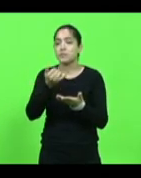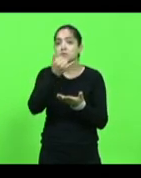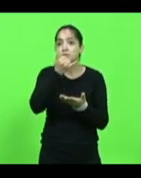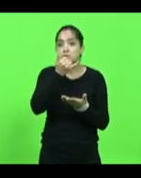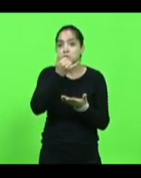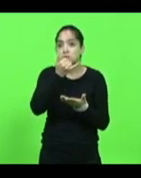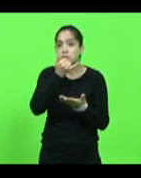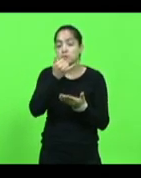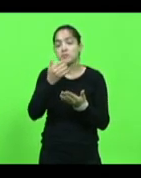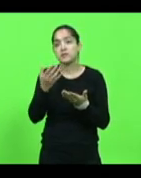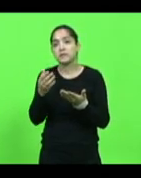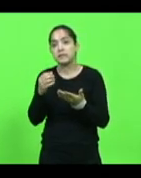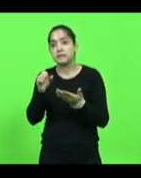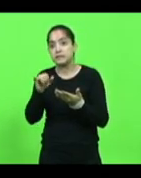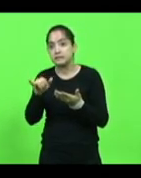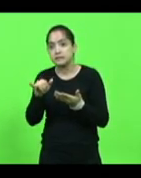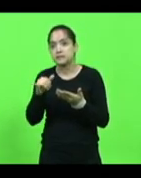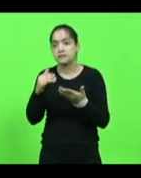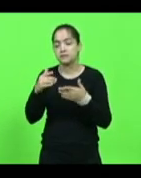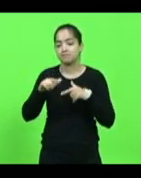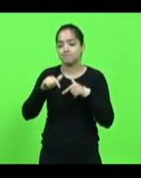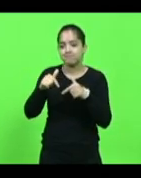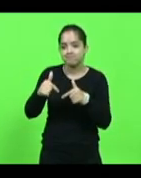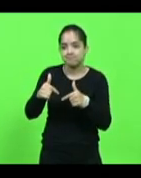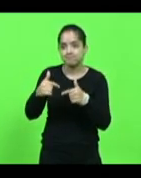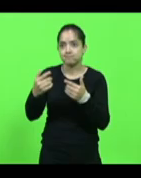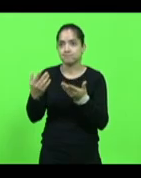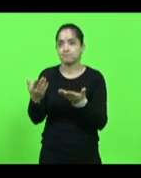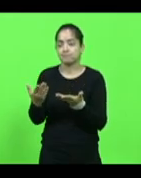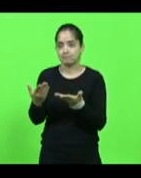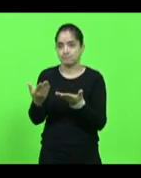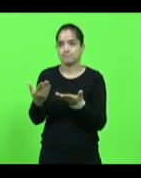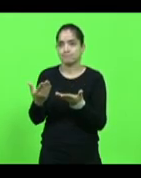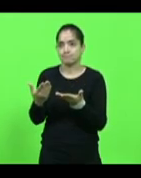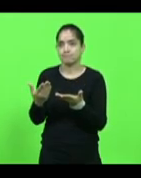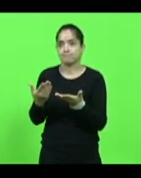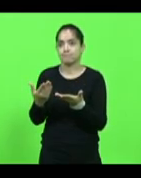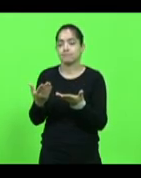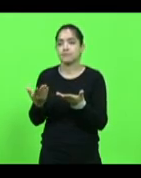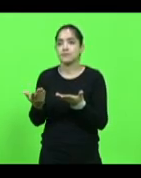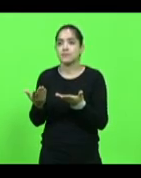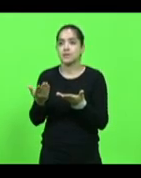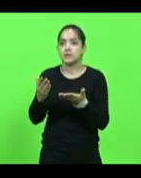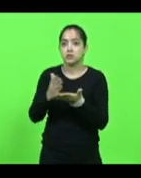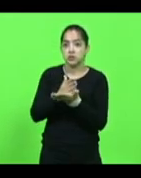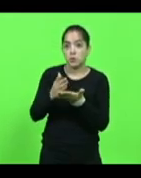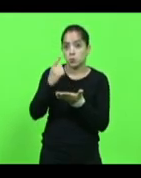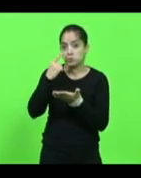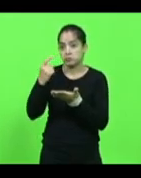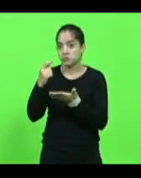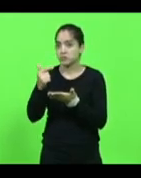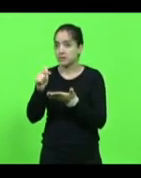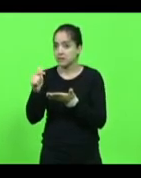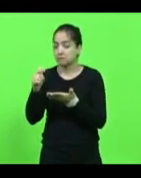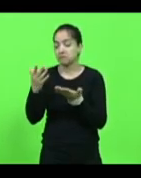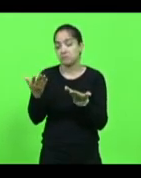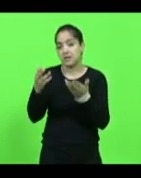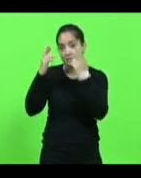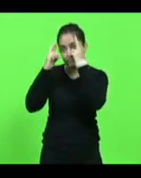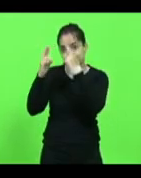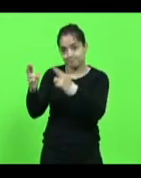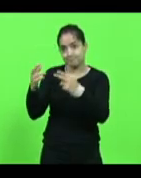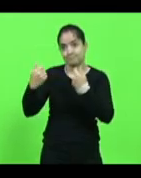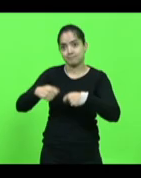se eventualmente fiz alguma posição que não seja do interesse, né, de alguns, mas a gente tem que respeitar, nós estamos num